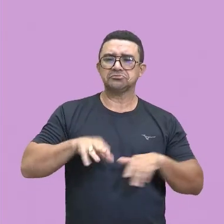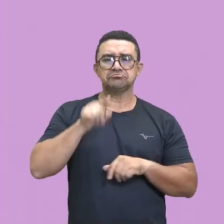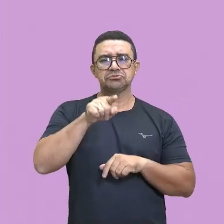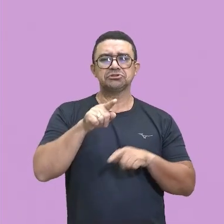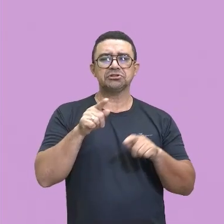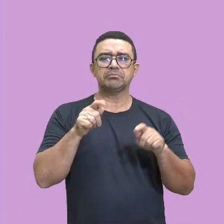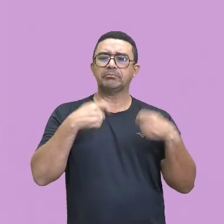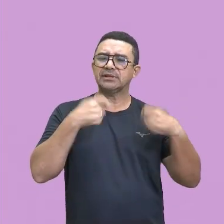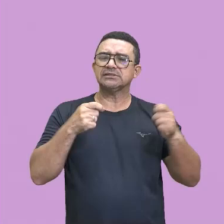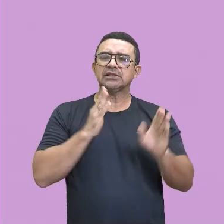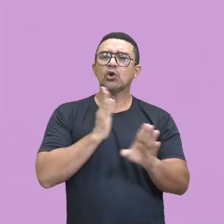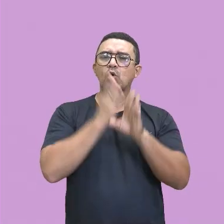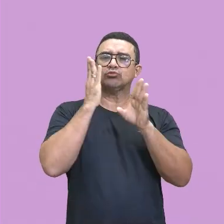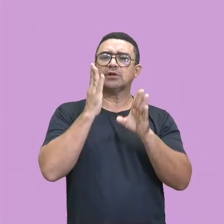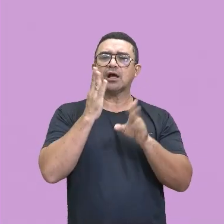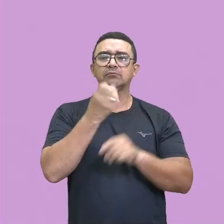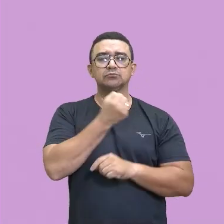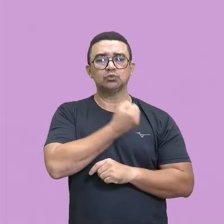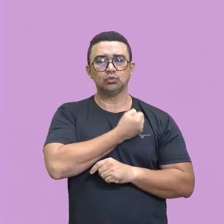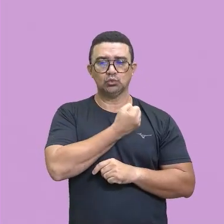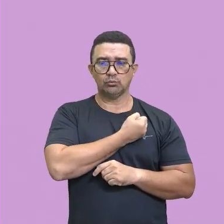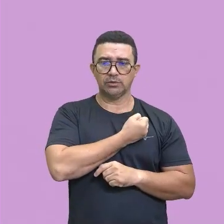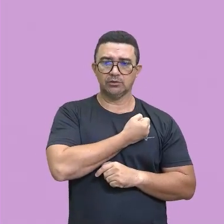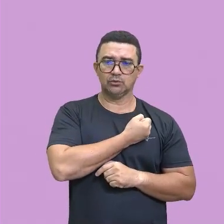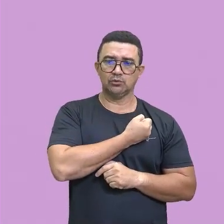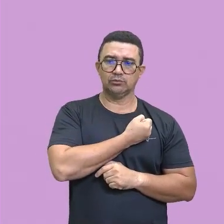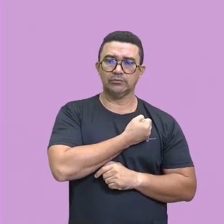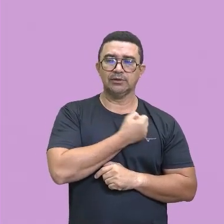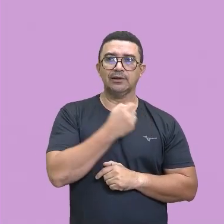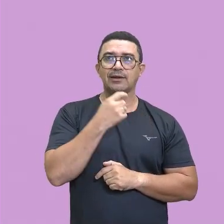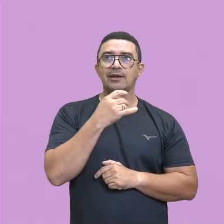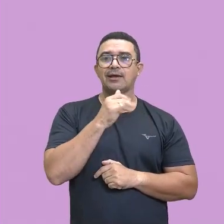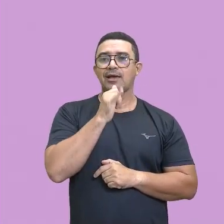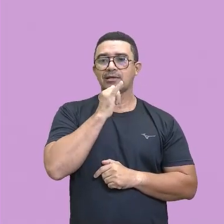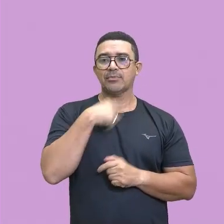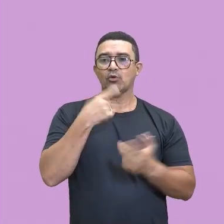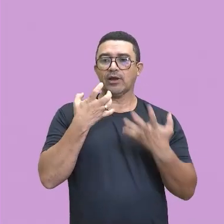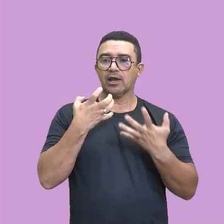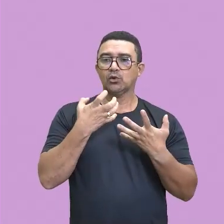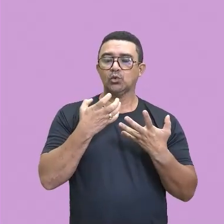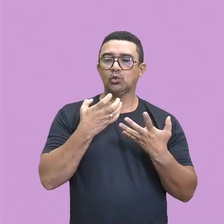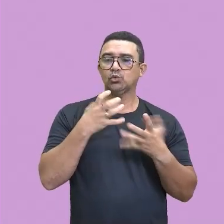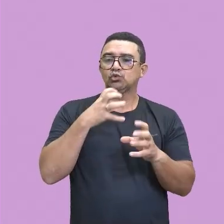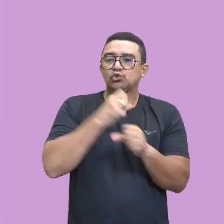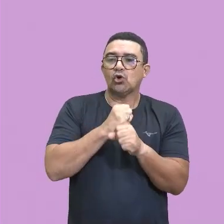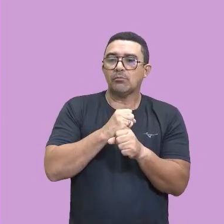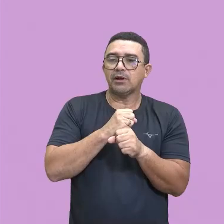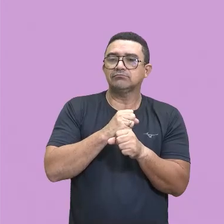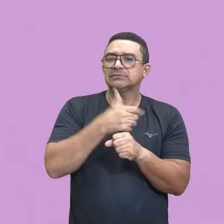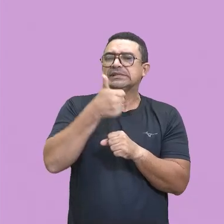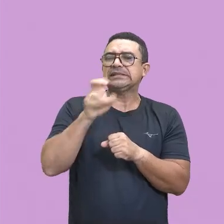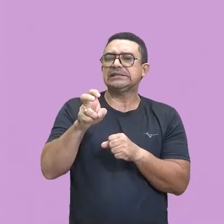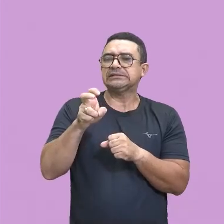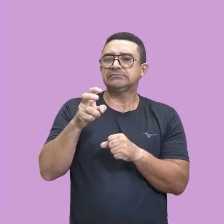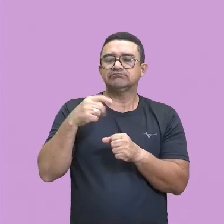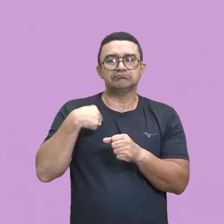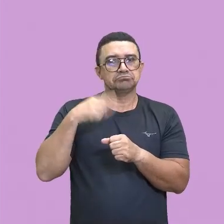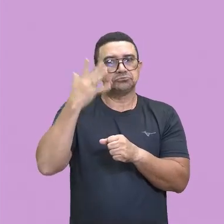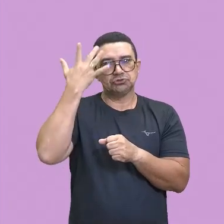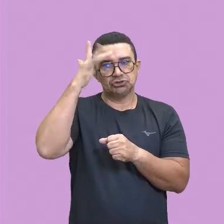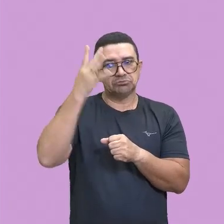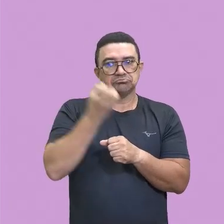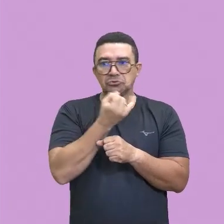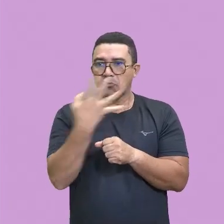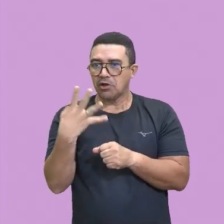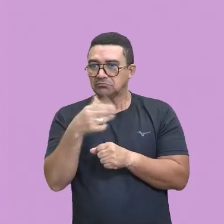precisar encontrar o termo. Por exemplo, eu quero a soma de 15 termos, mas você não sabe qual é. Então,